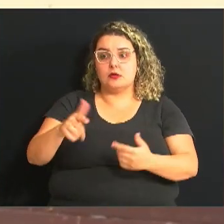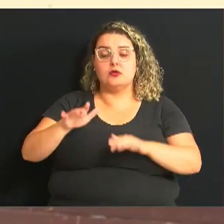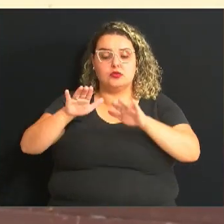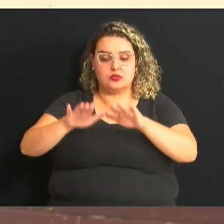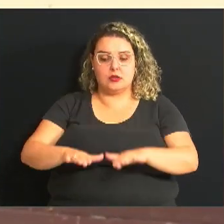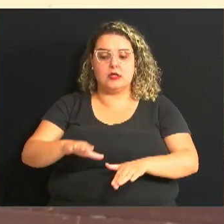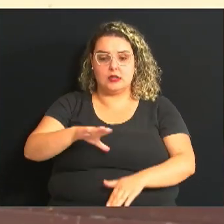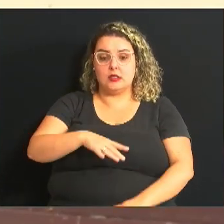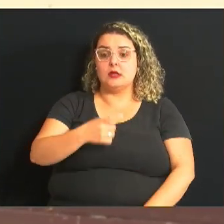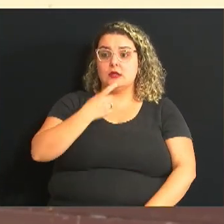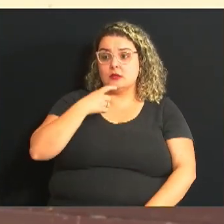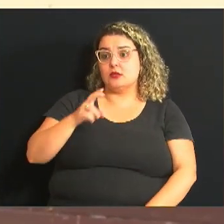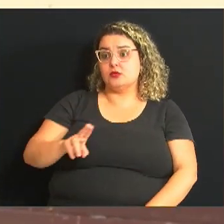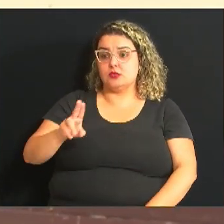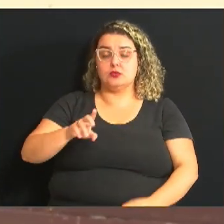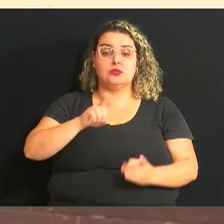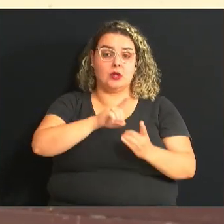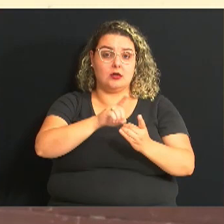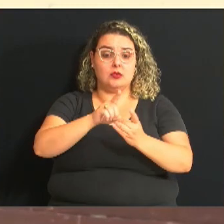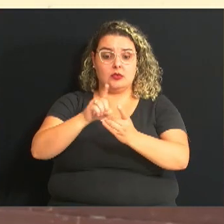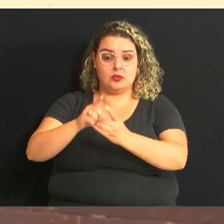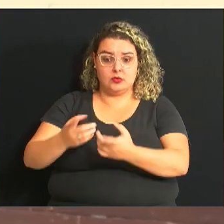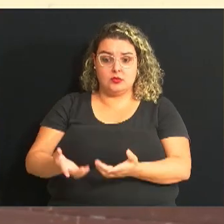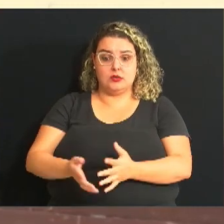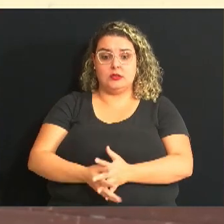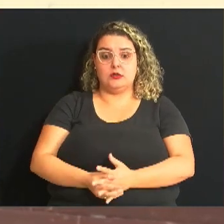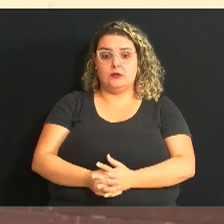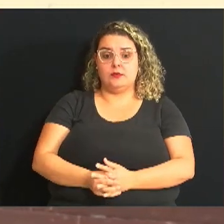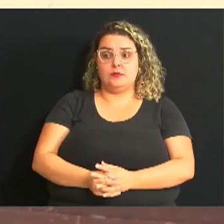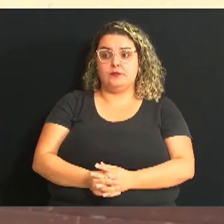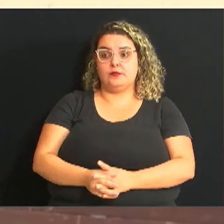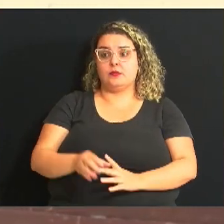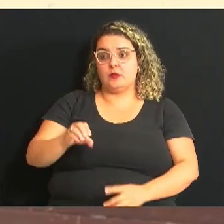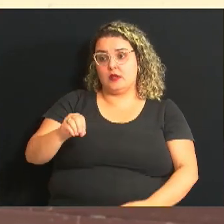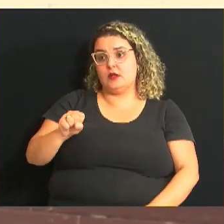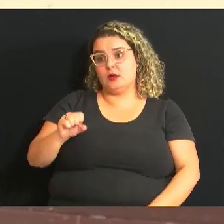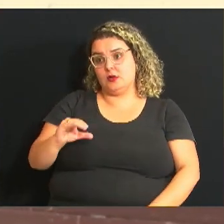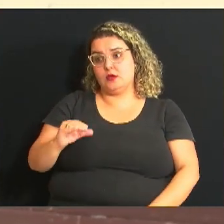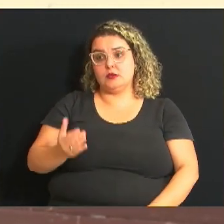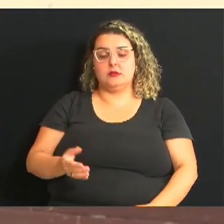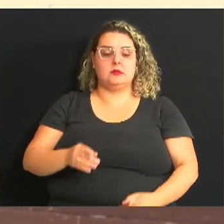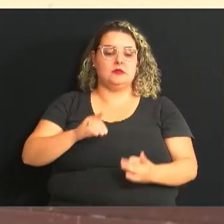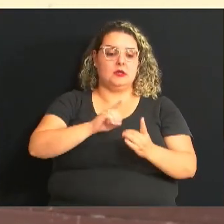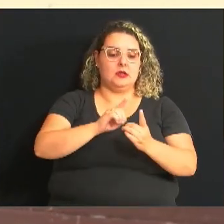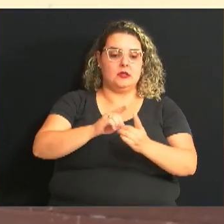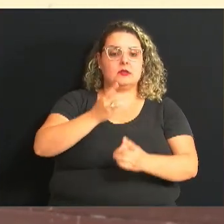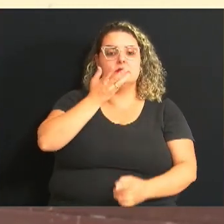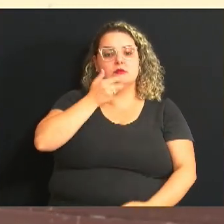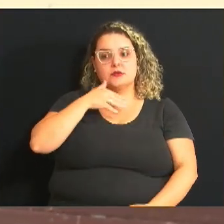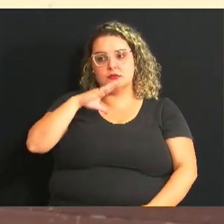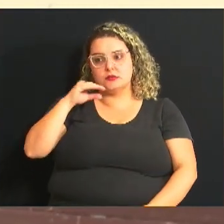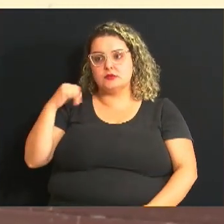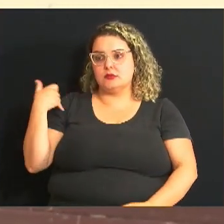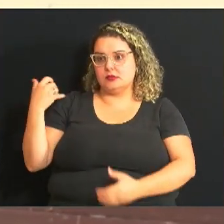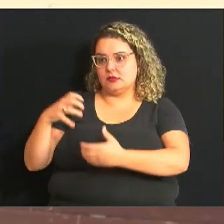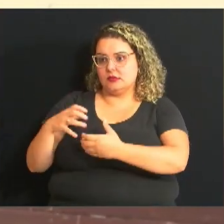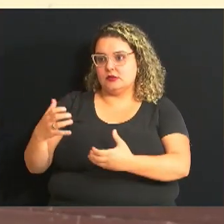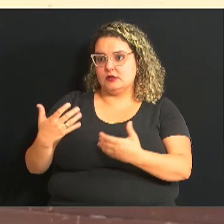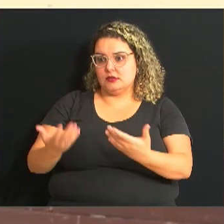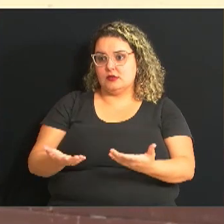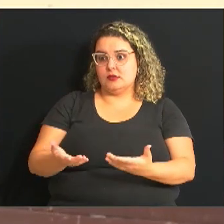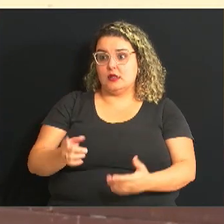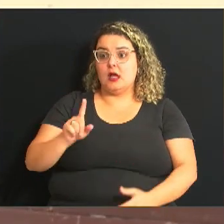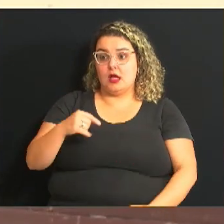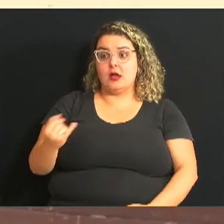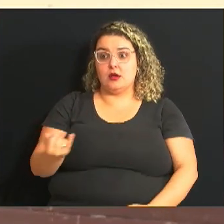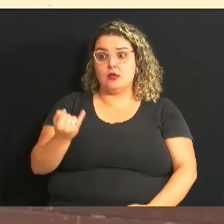ser usado no atendimento através das OSCs, né, que atendem crianças, adolescentes e idosos. Então, é muito importante a